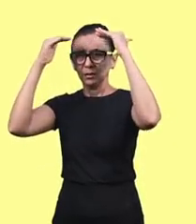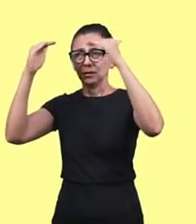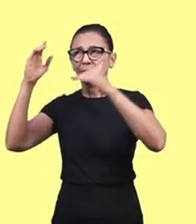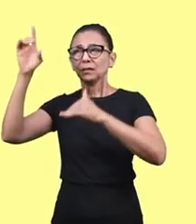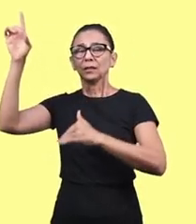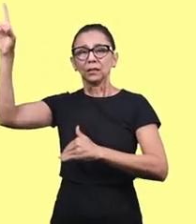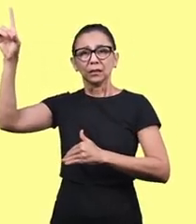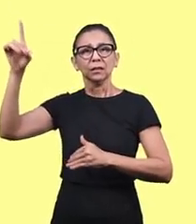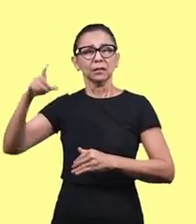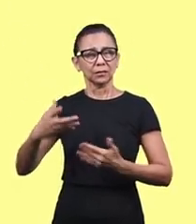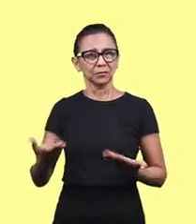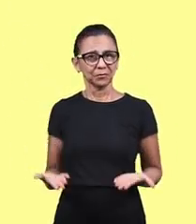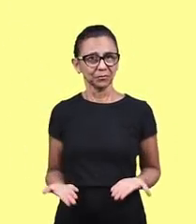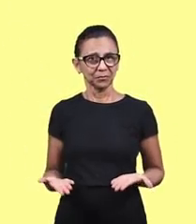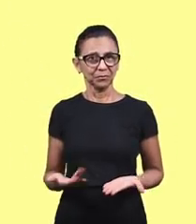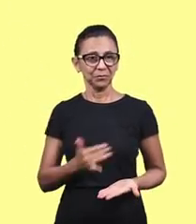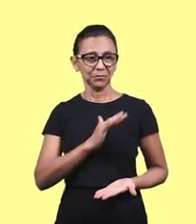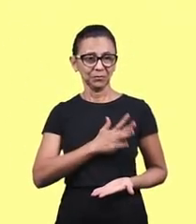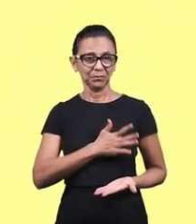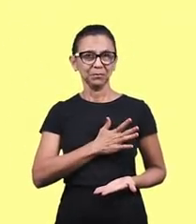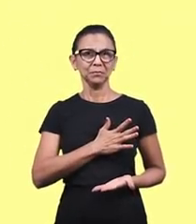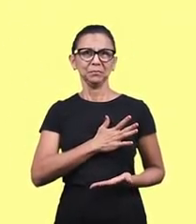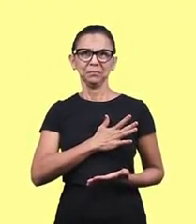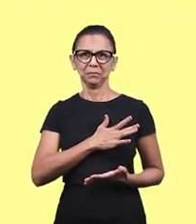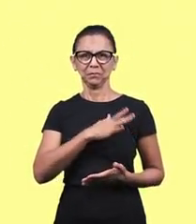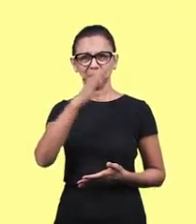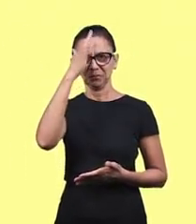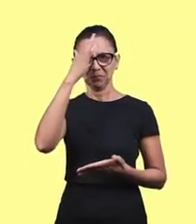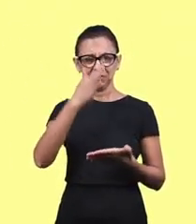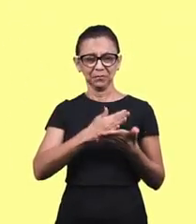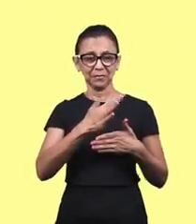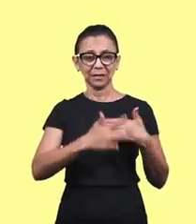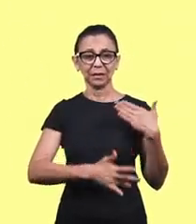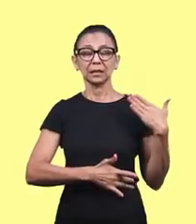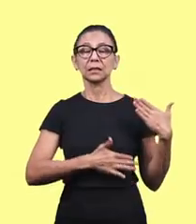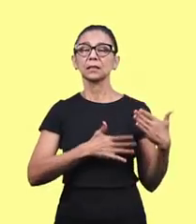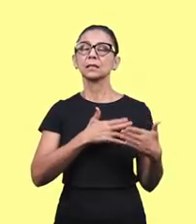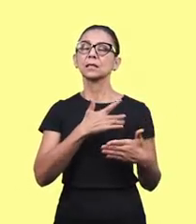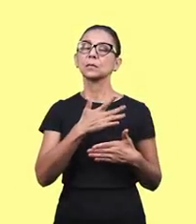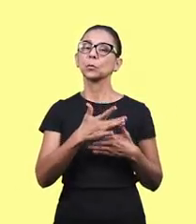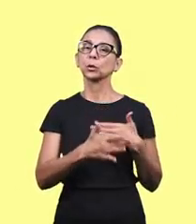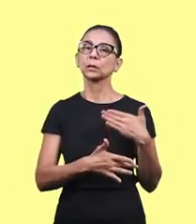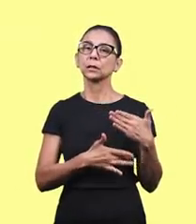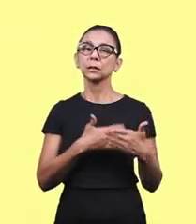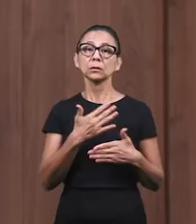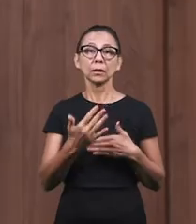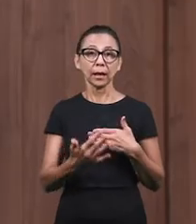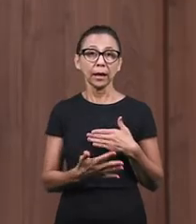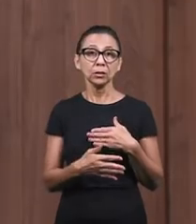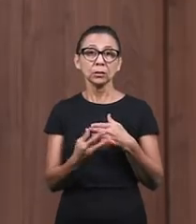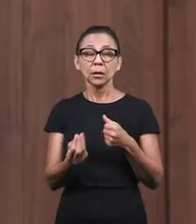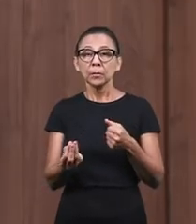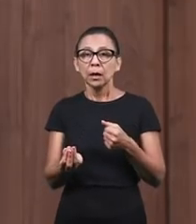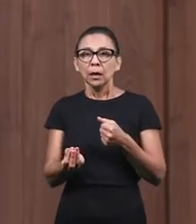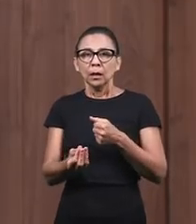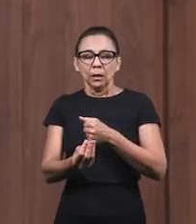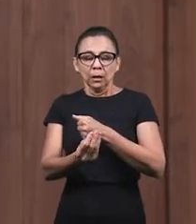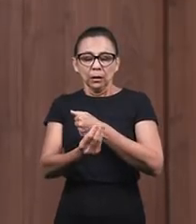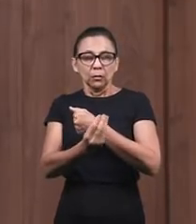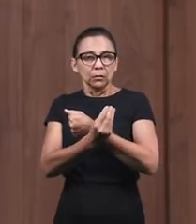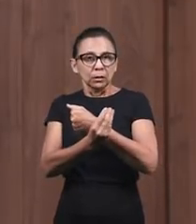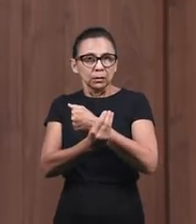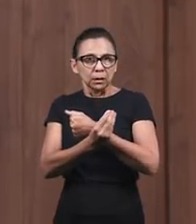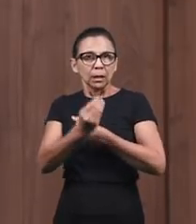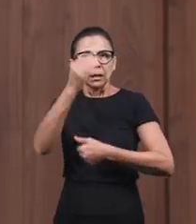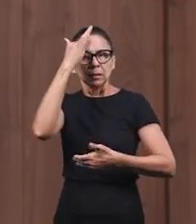cheio de fé, cheio de alegria da salvação. E guardar essa fé para que possamos transmitir aos outros que